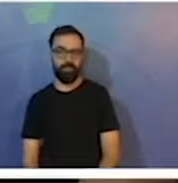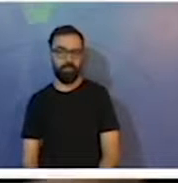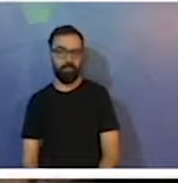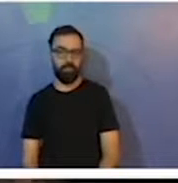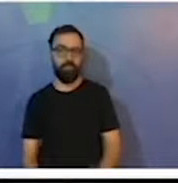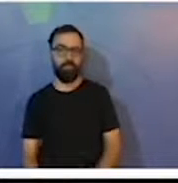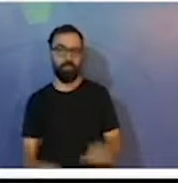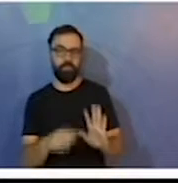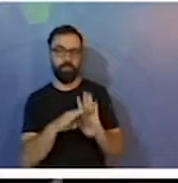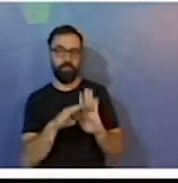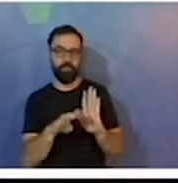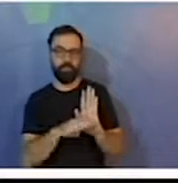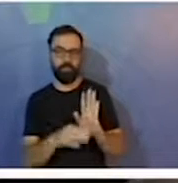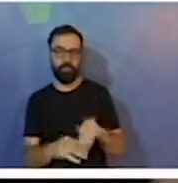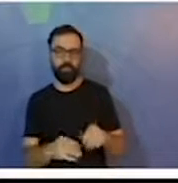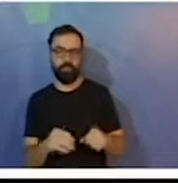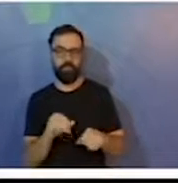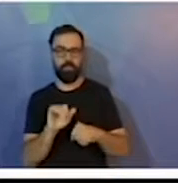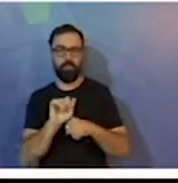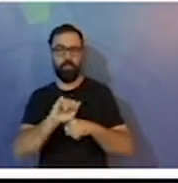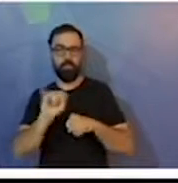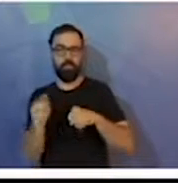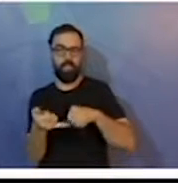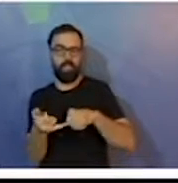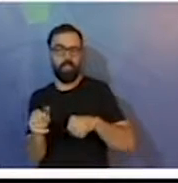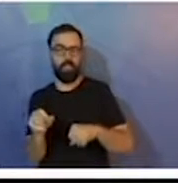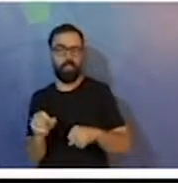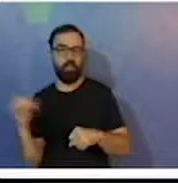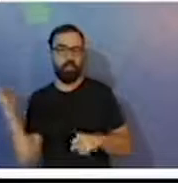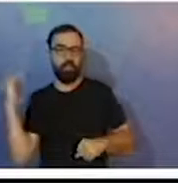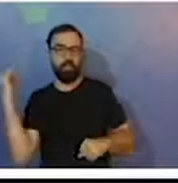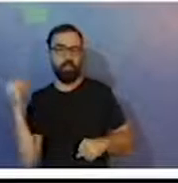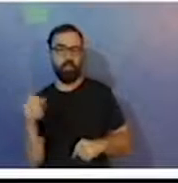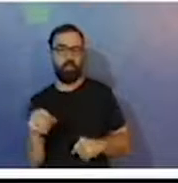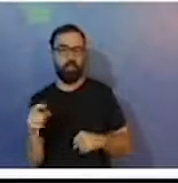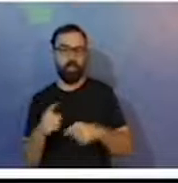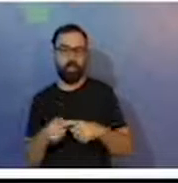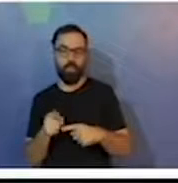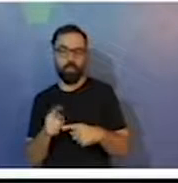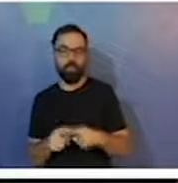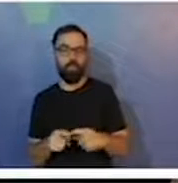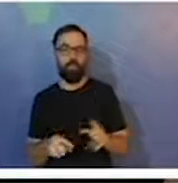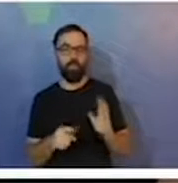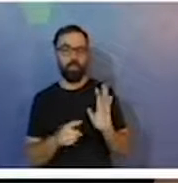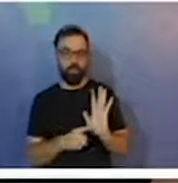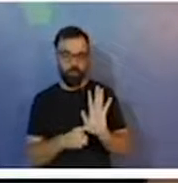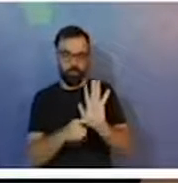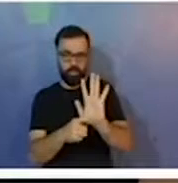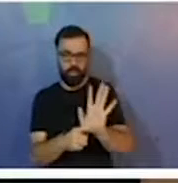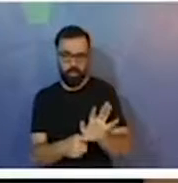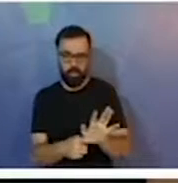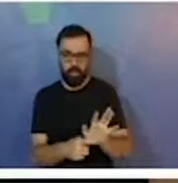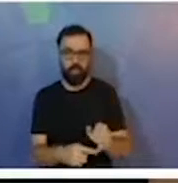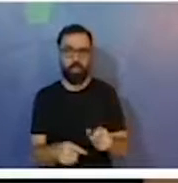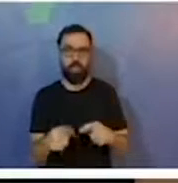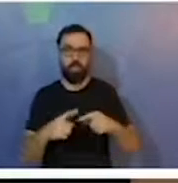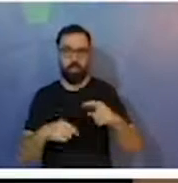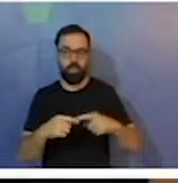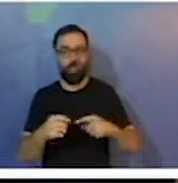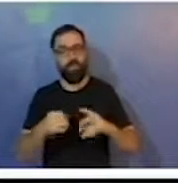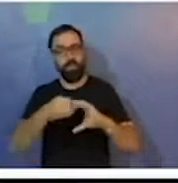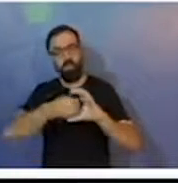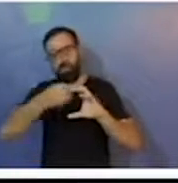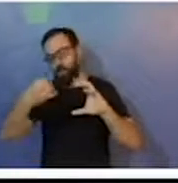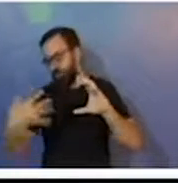que nessa lista os adjetivos são importantes para quê Porque eles nem formam as características dos objetos